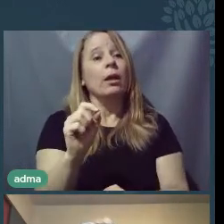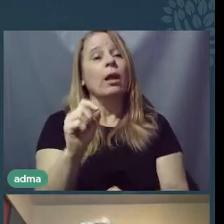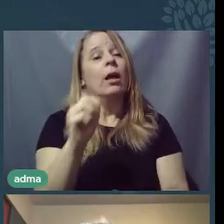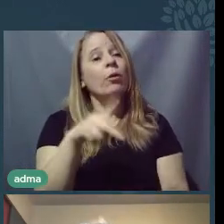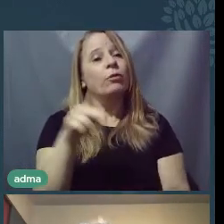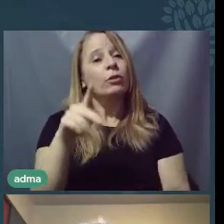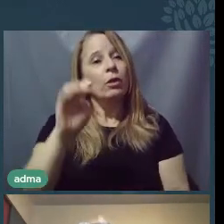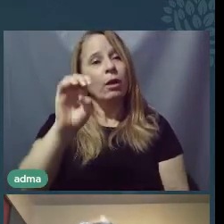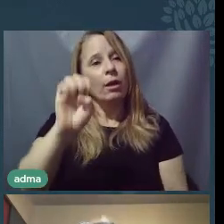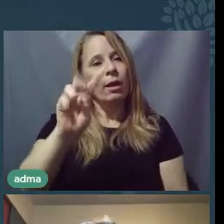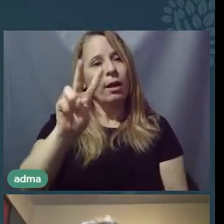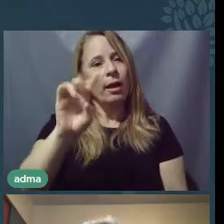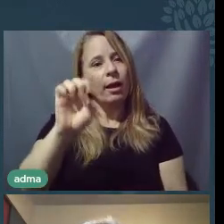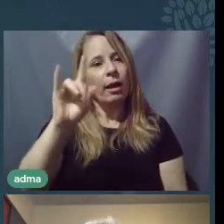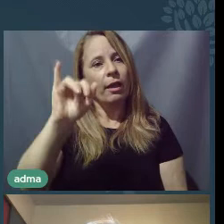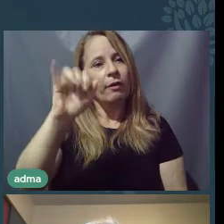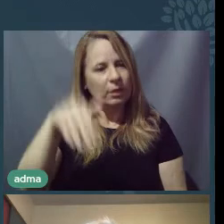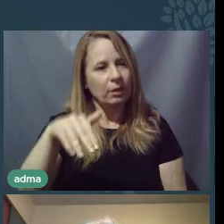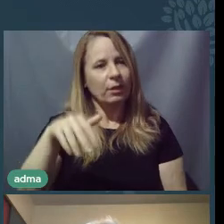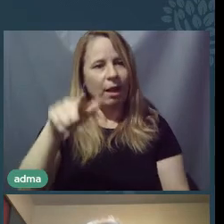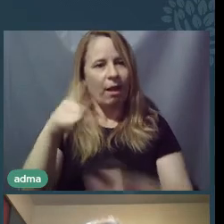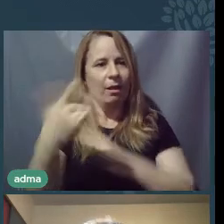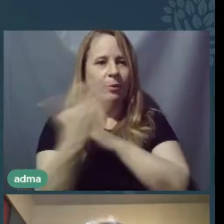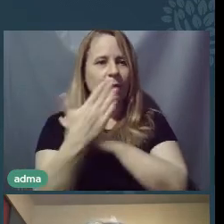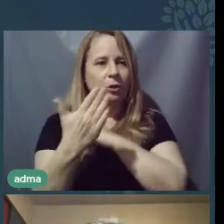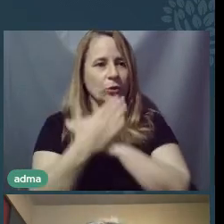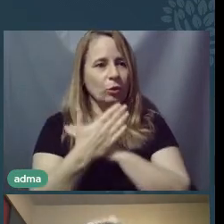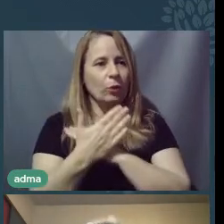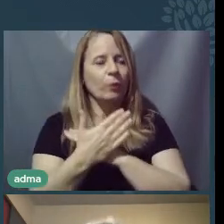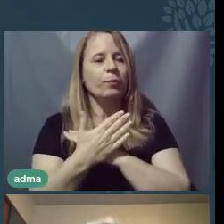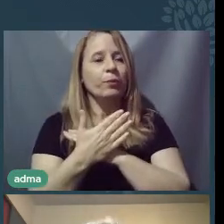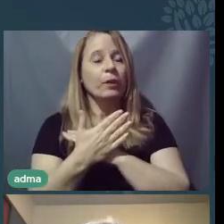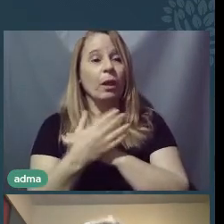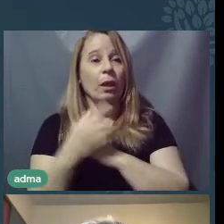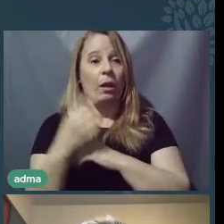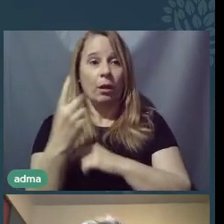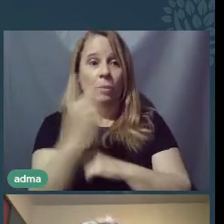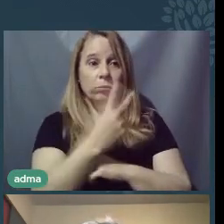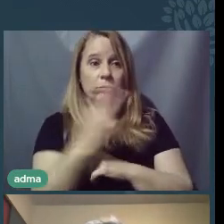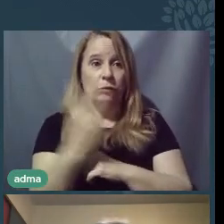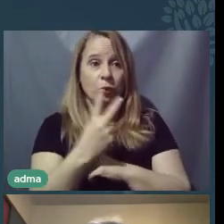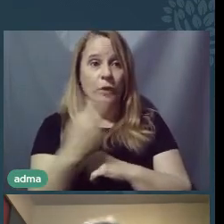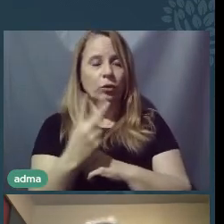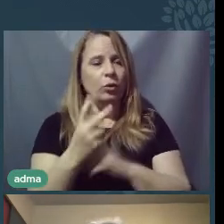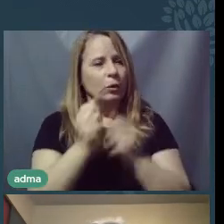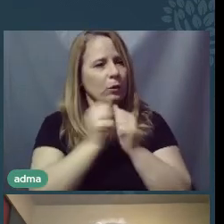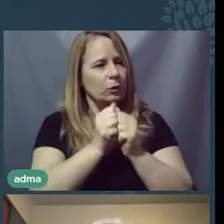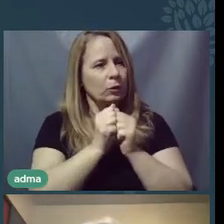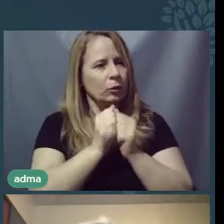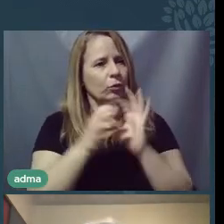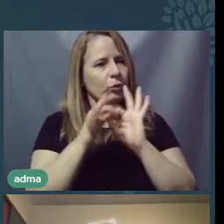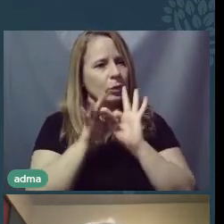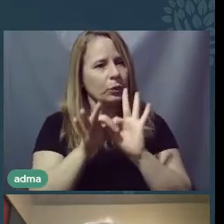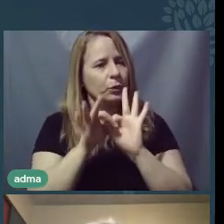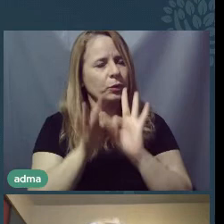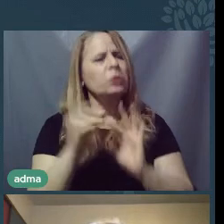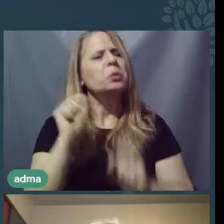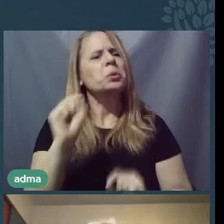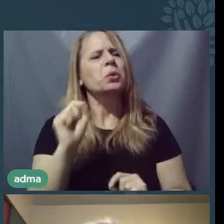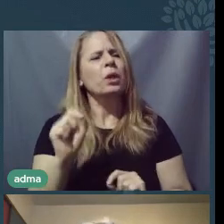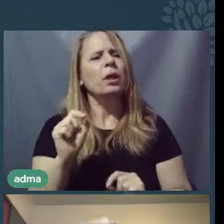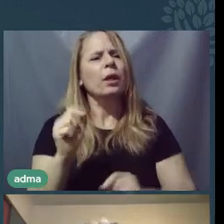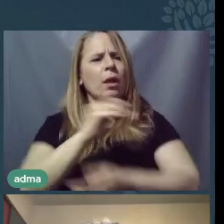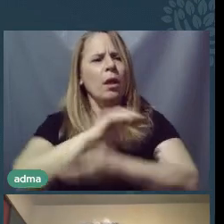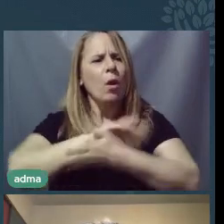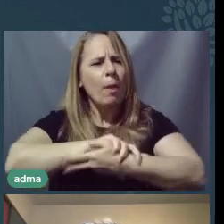trabalho. De fato, uma coisa anda junto com a outra. Talvez essa aí seja uma